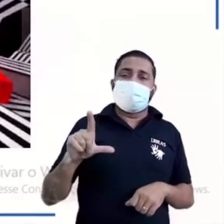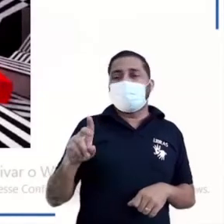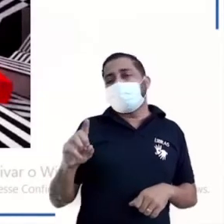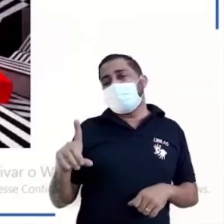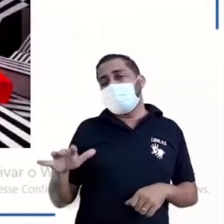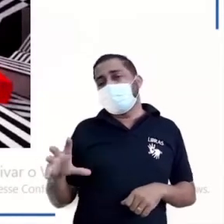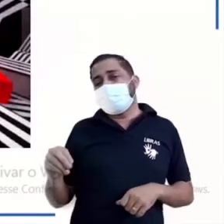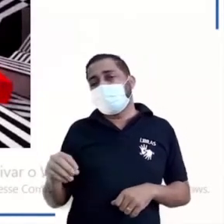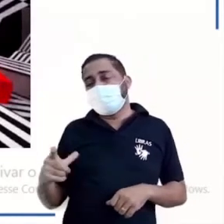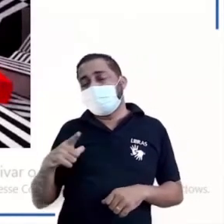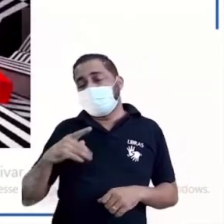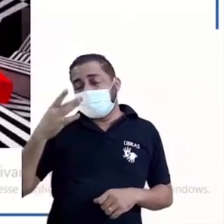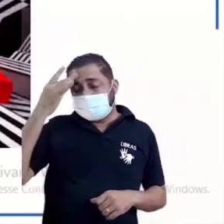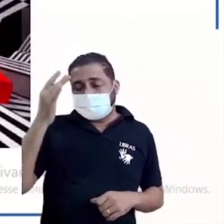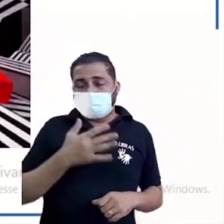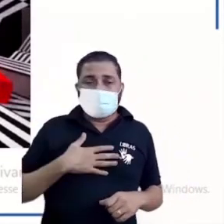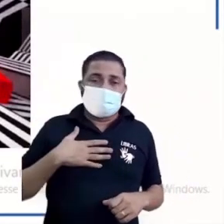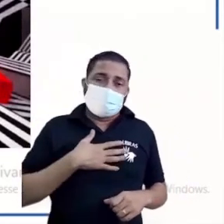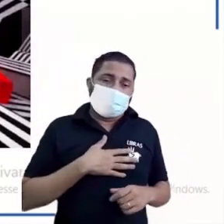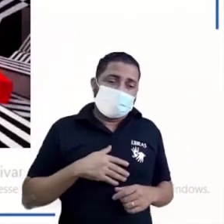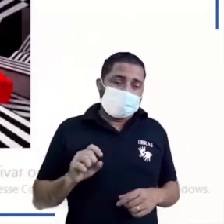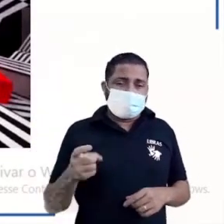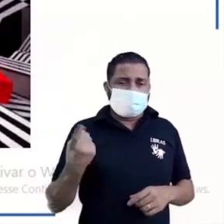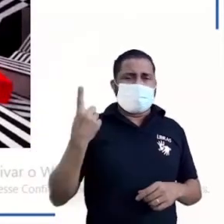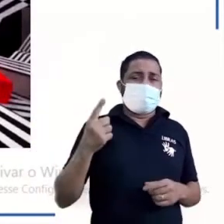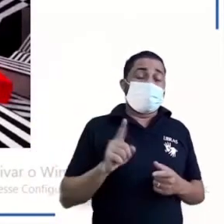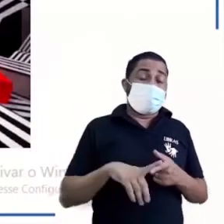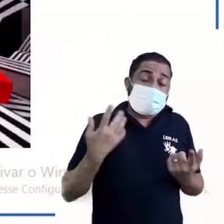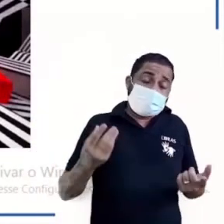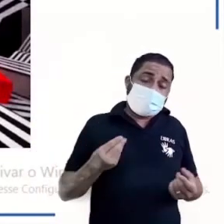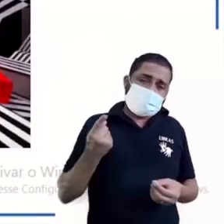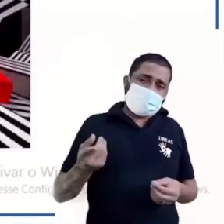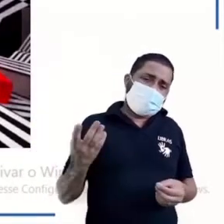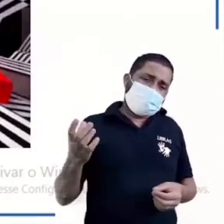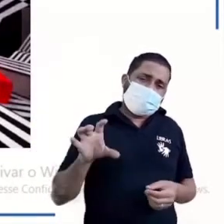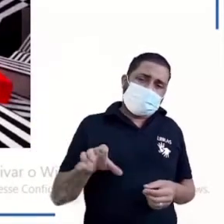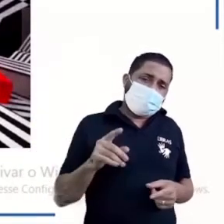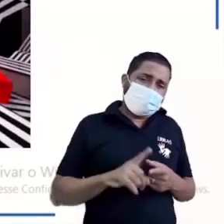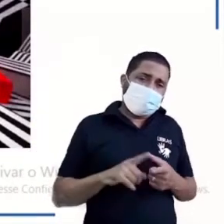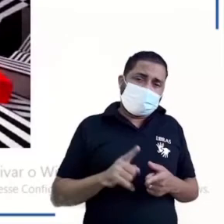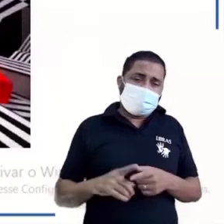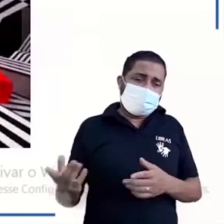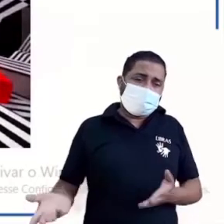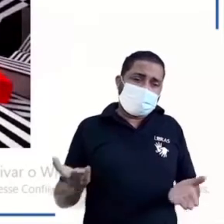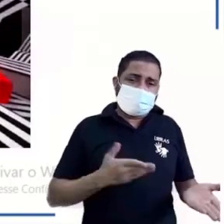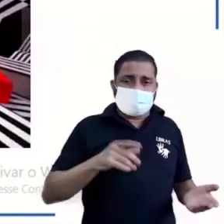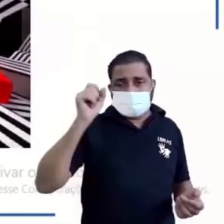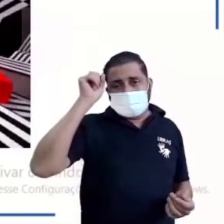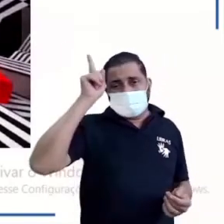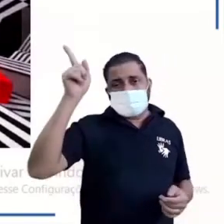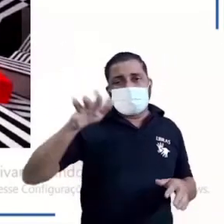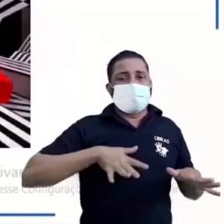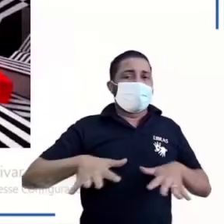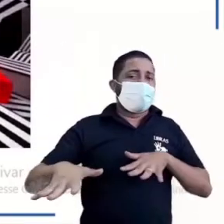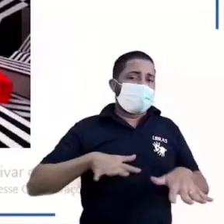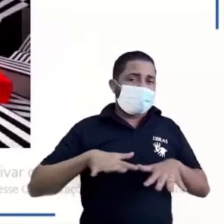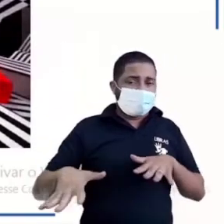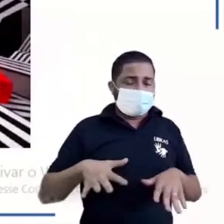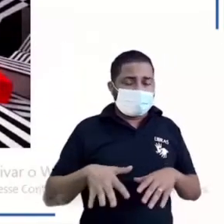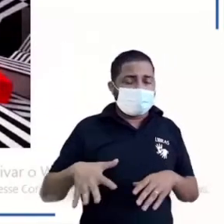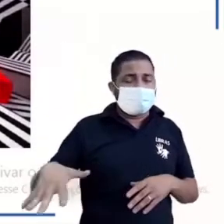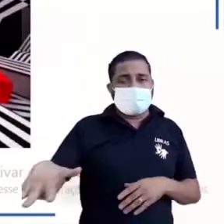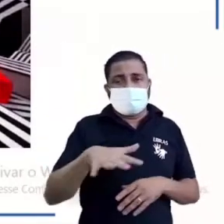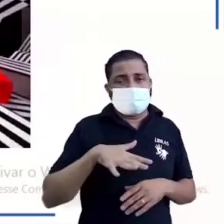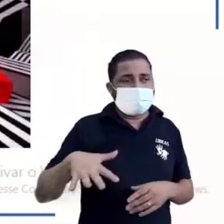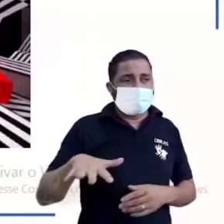gente que gosta, tem gente que acha estranho, né, mas é uma forma de você compor e de trazer inclusive a ideia de movimento para esse